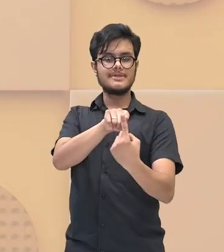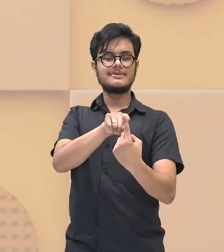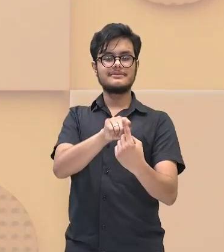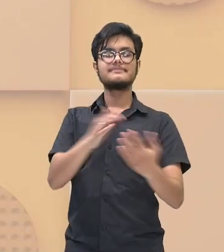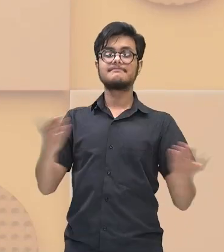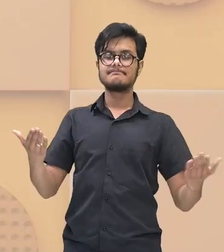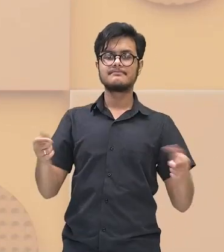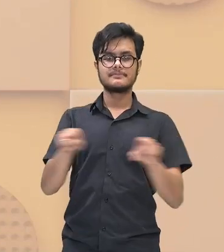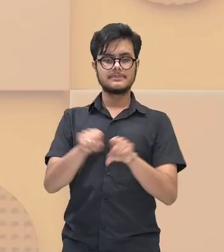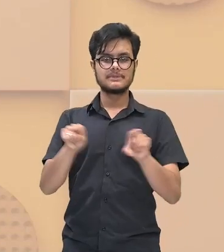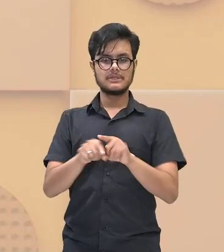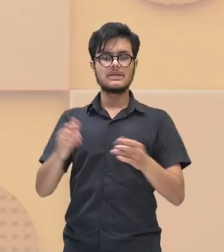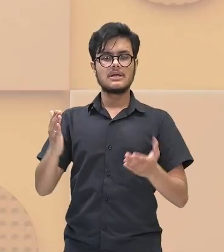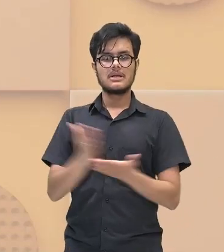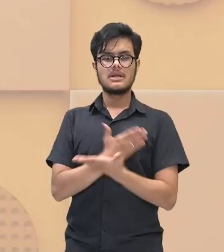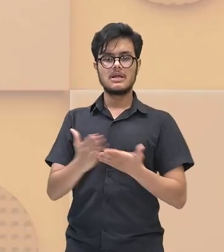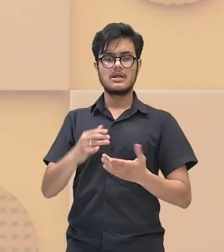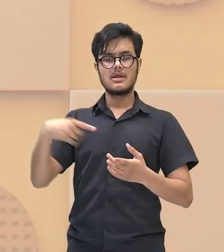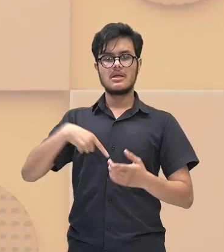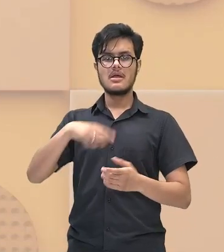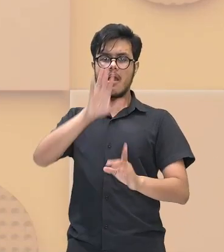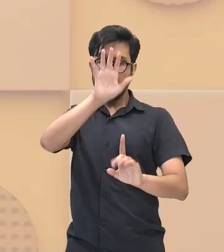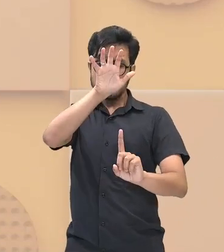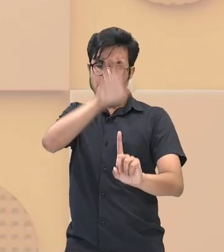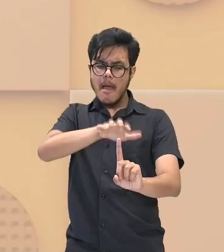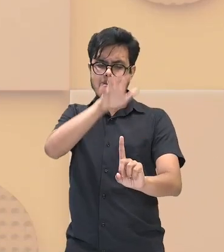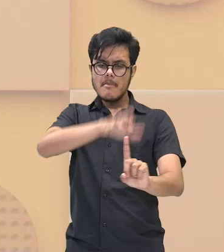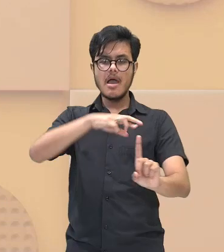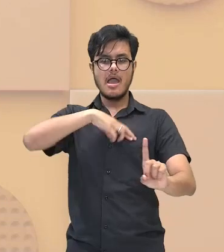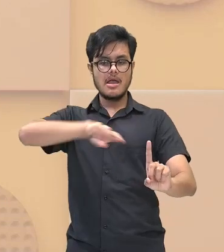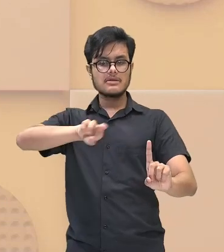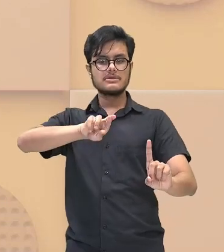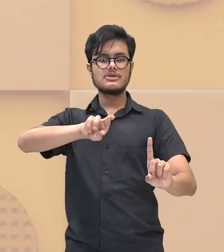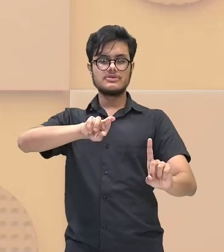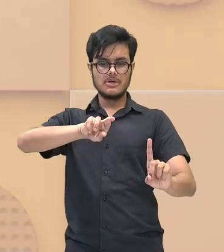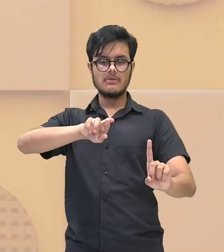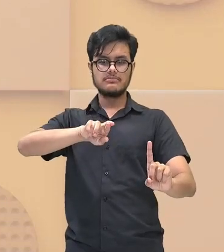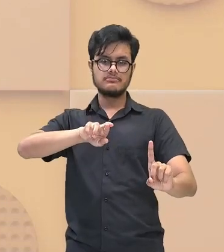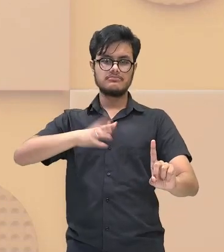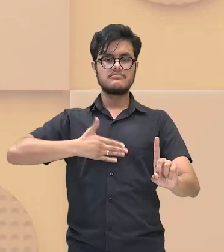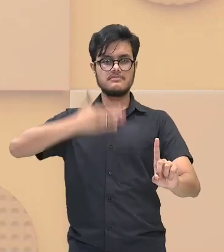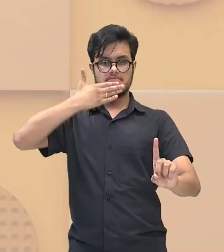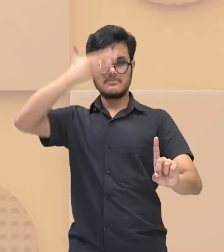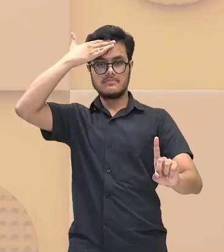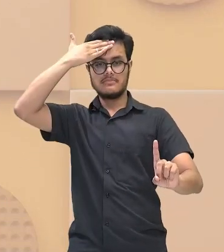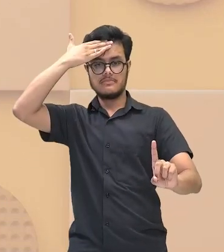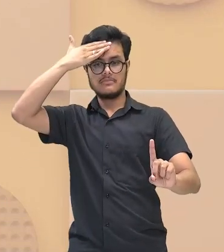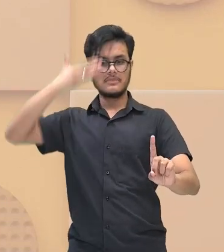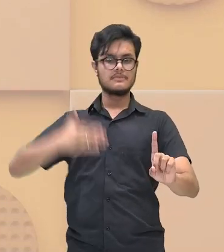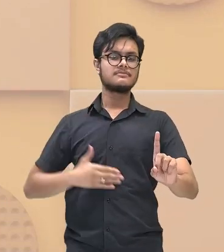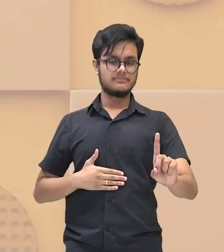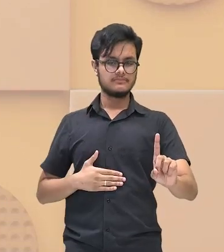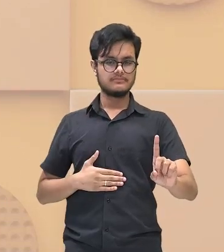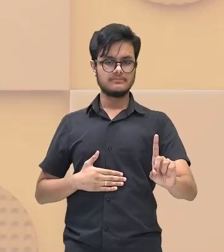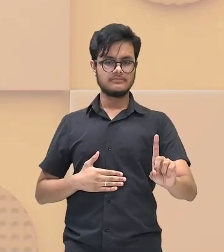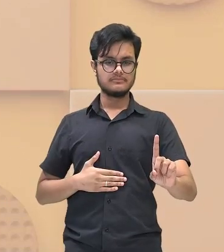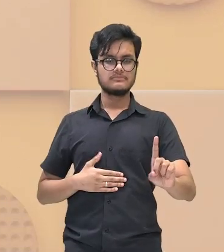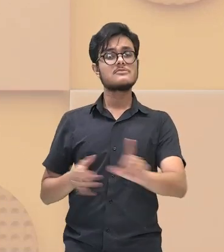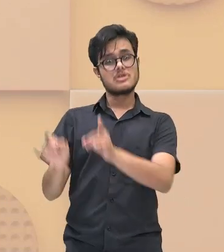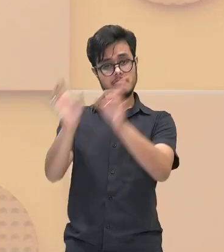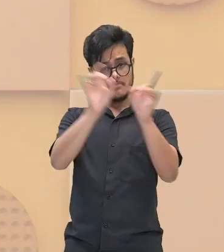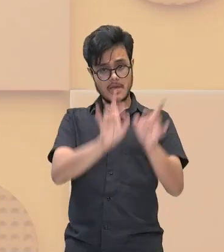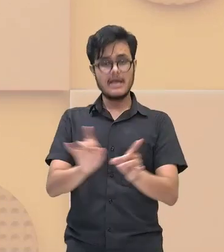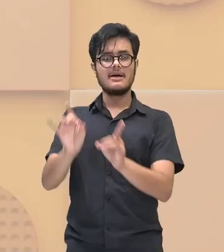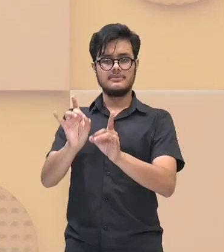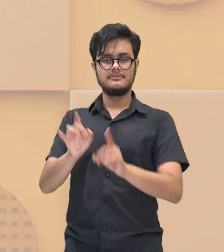ali também a questão de trazer esse negro escravizado na condição ali, né, justamente de